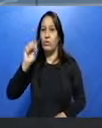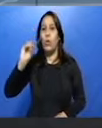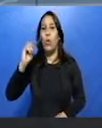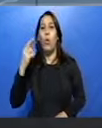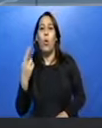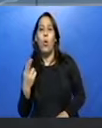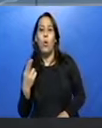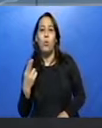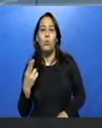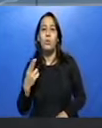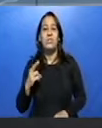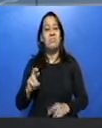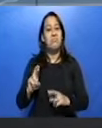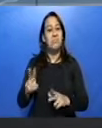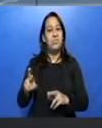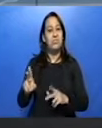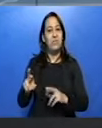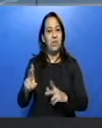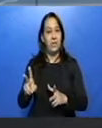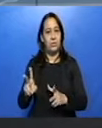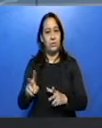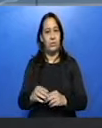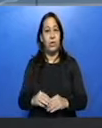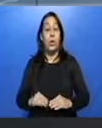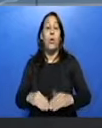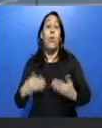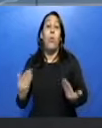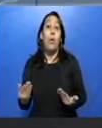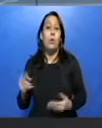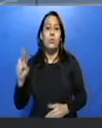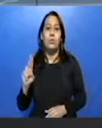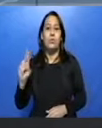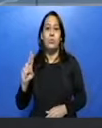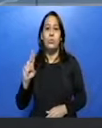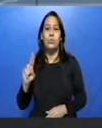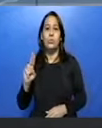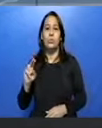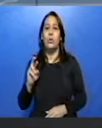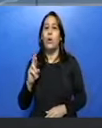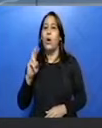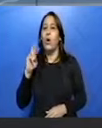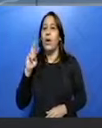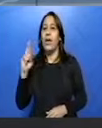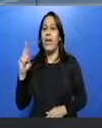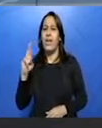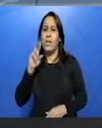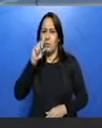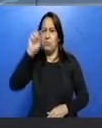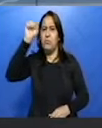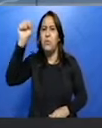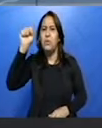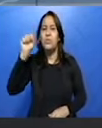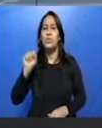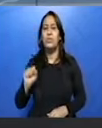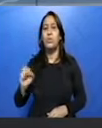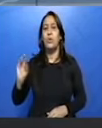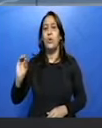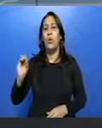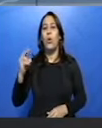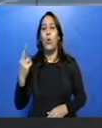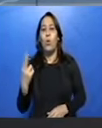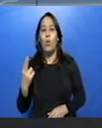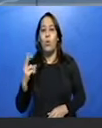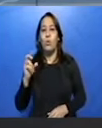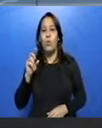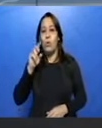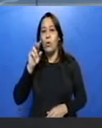estrala, certo? E aí, quando que eu uso o som e quando que eu uso o som que estrala? É isso que